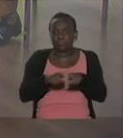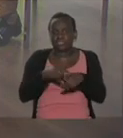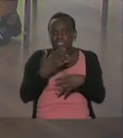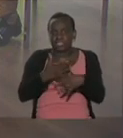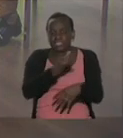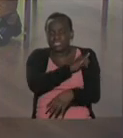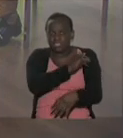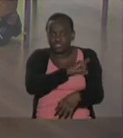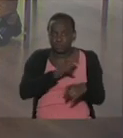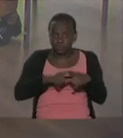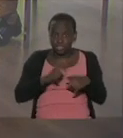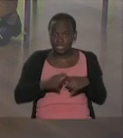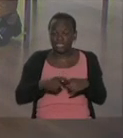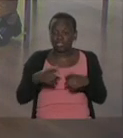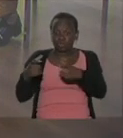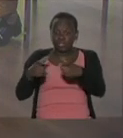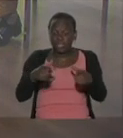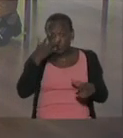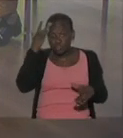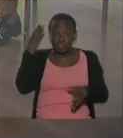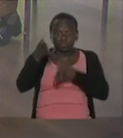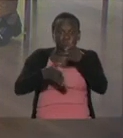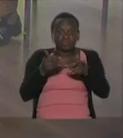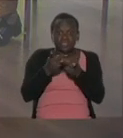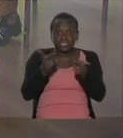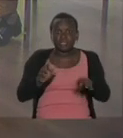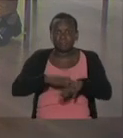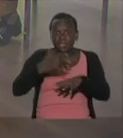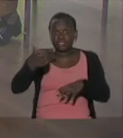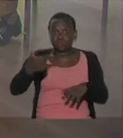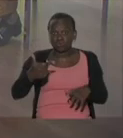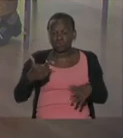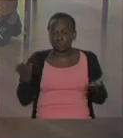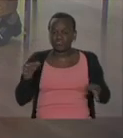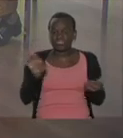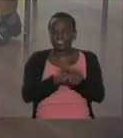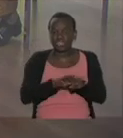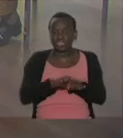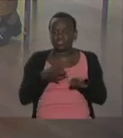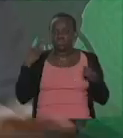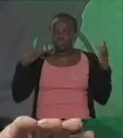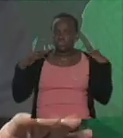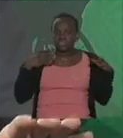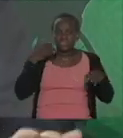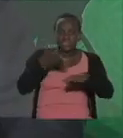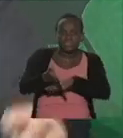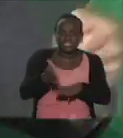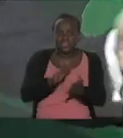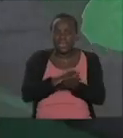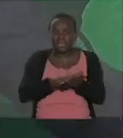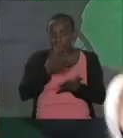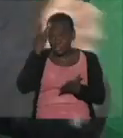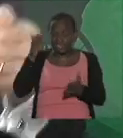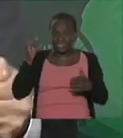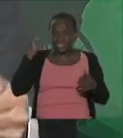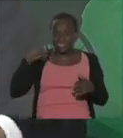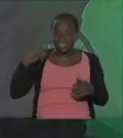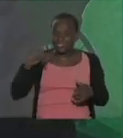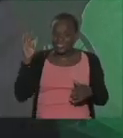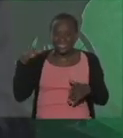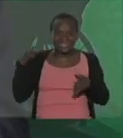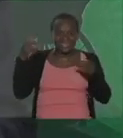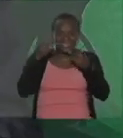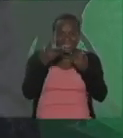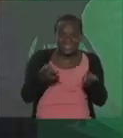pra cidade do Rio de Janeiro que o maracanã é o segundo ponto mais visitado do Rio e hoje está fechado sem acesso a nenhum turista a pessoa vem ao Rio de